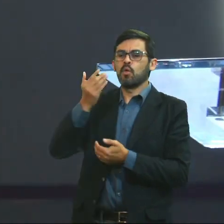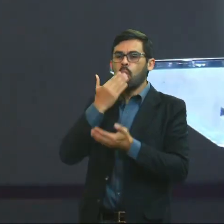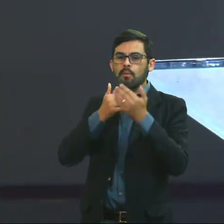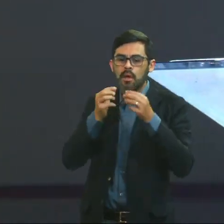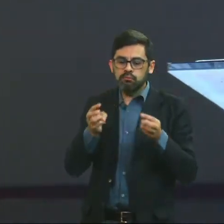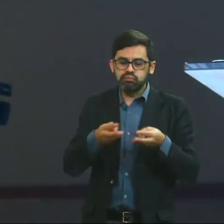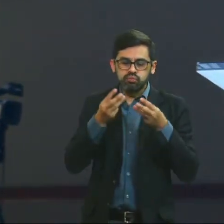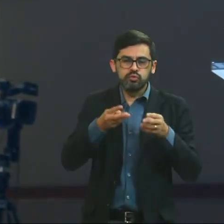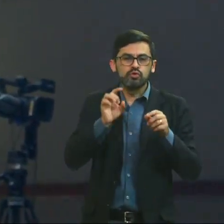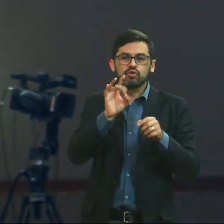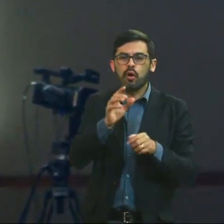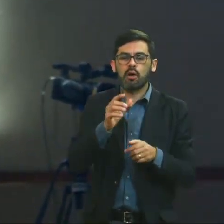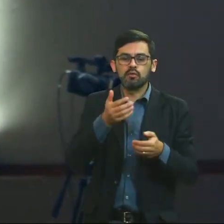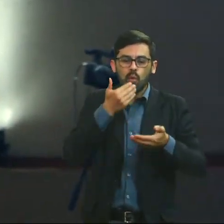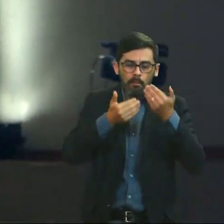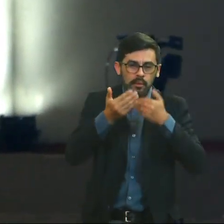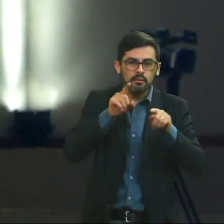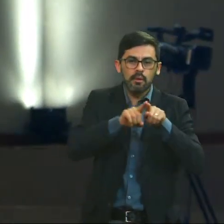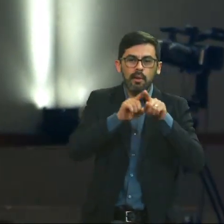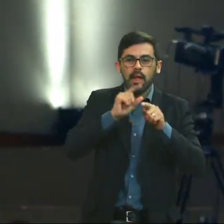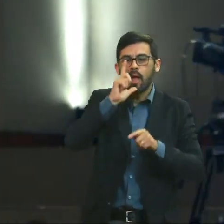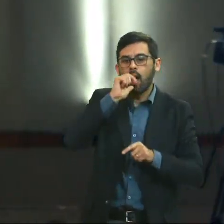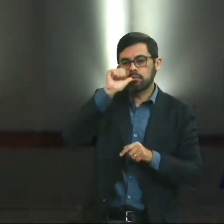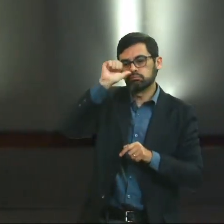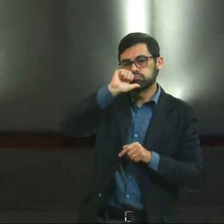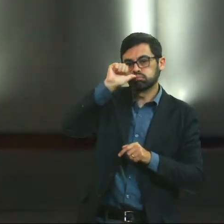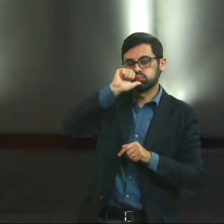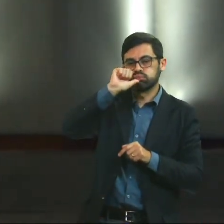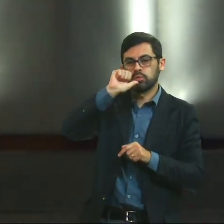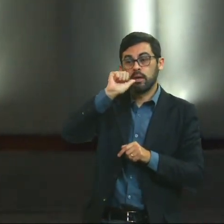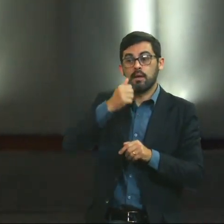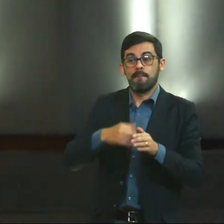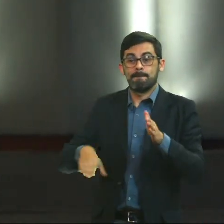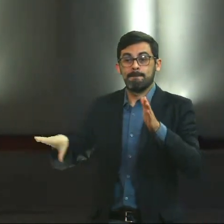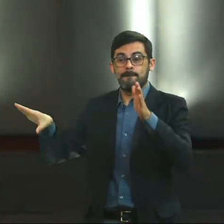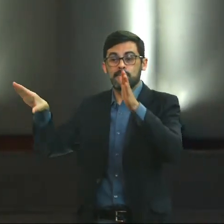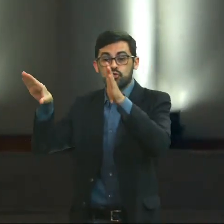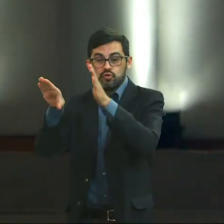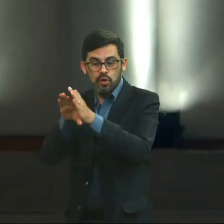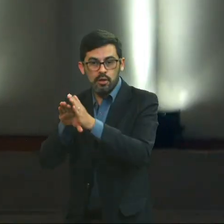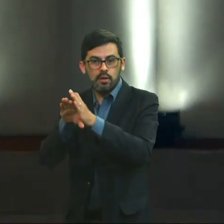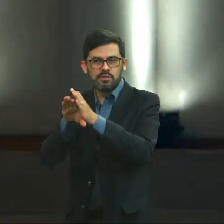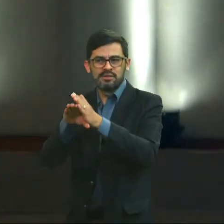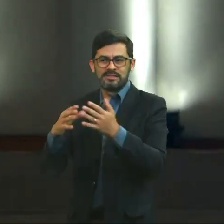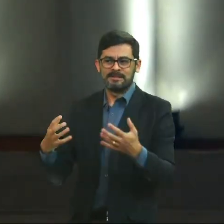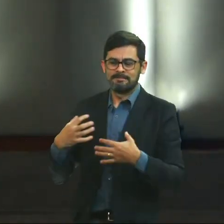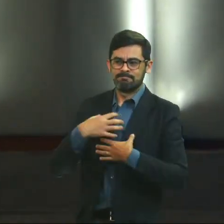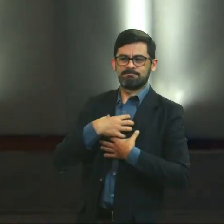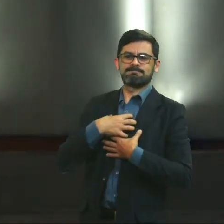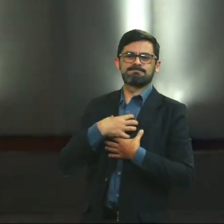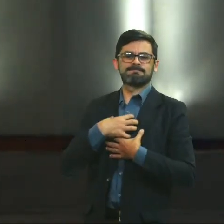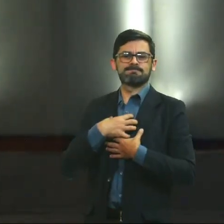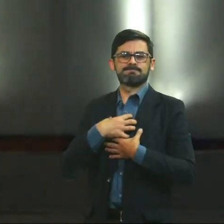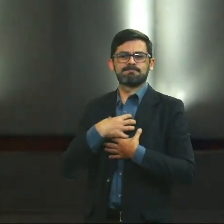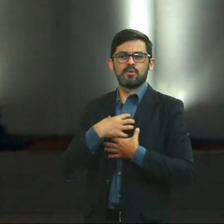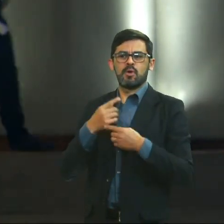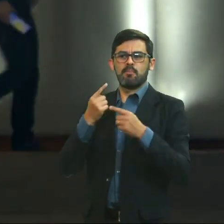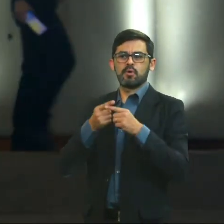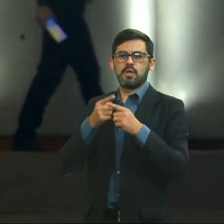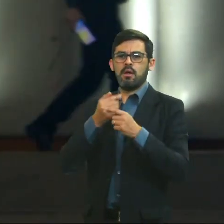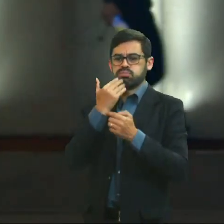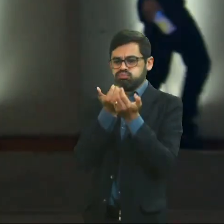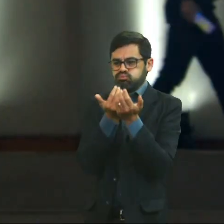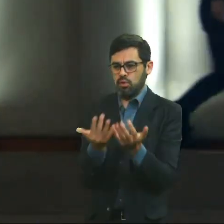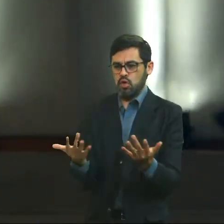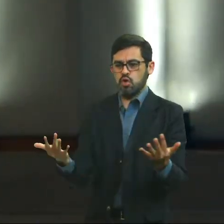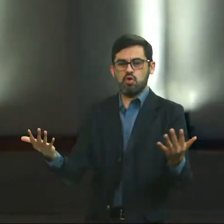e tomava água. E aí ele chega e ele fica incomodado, porque o cardápio ali era